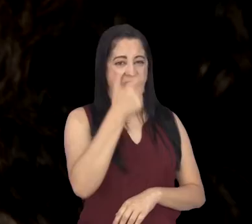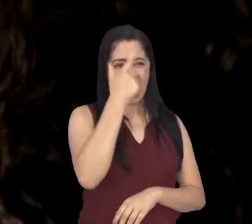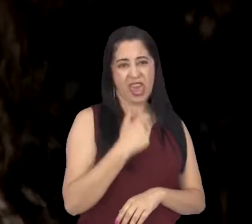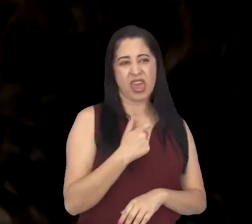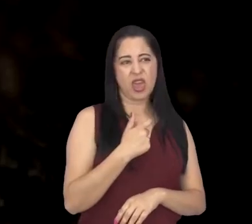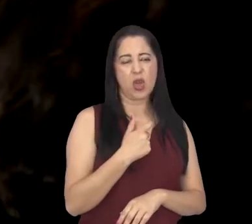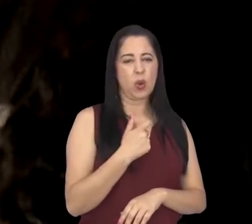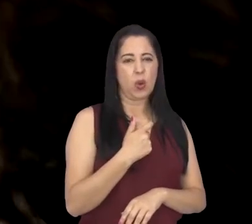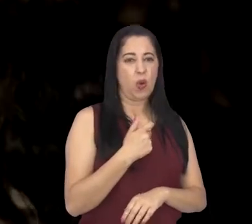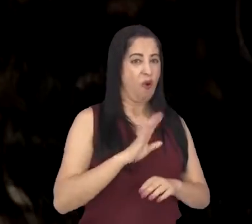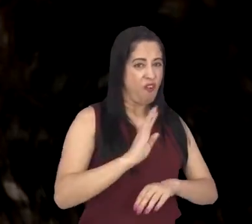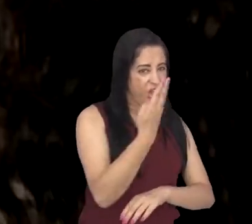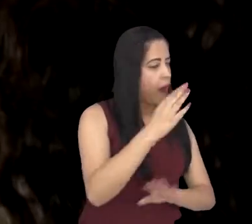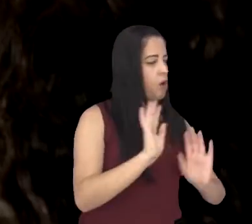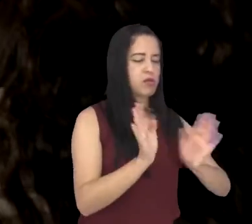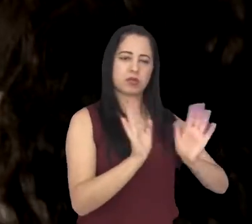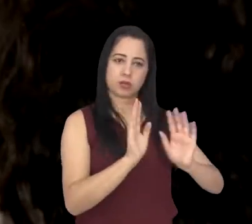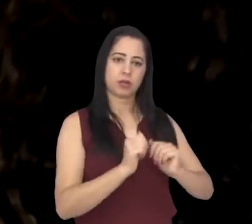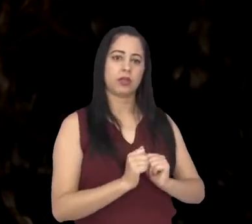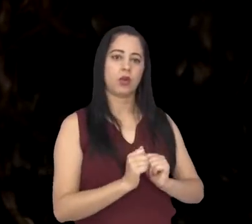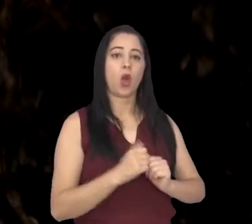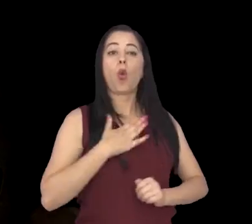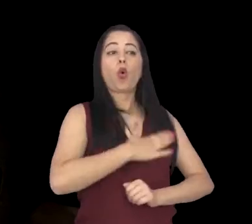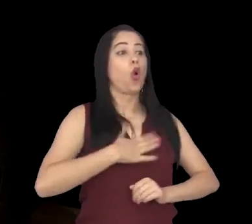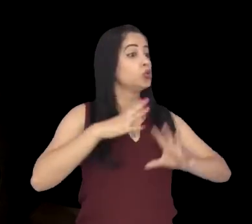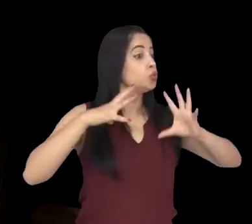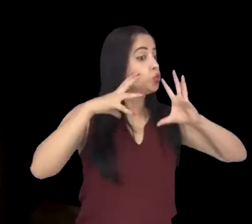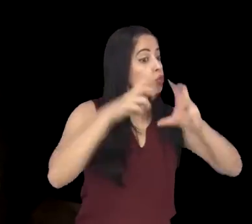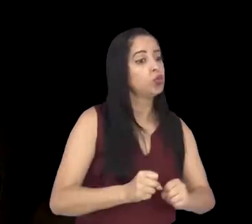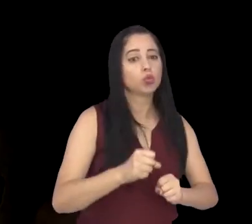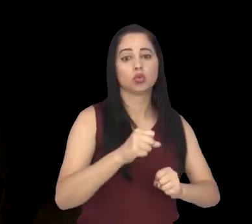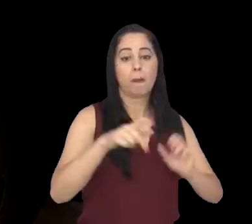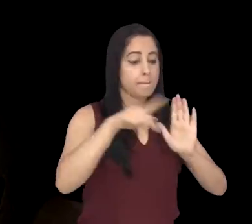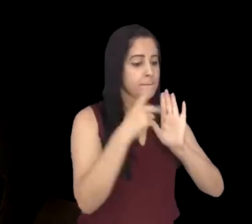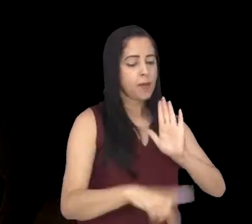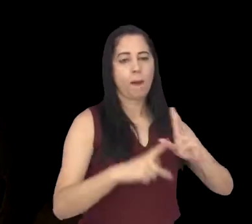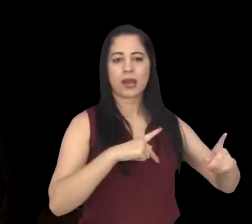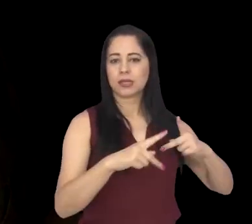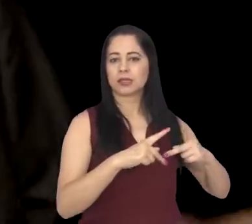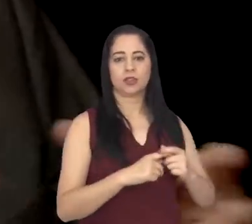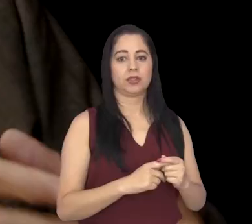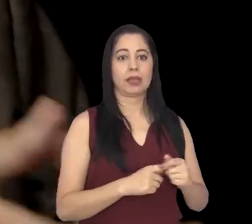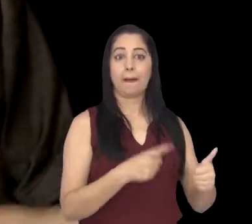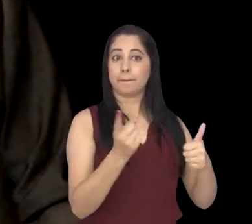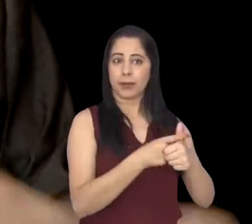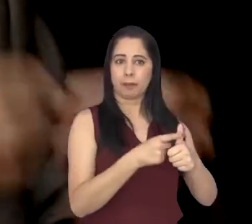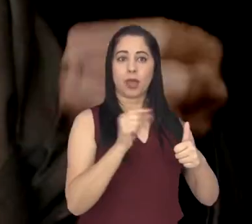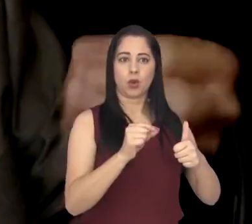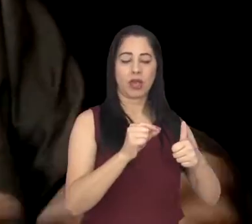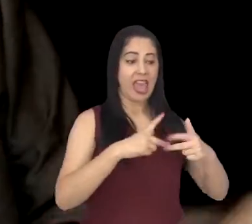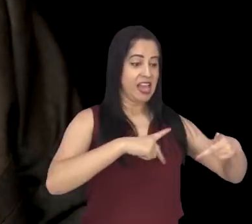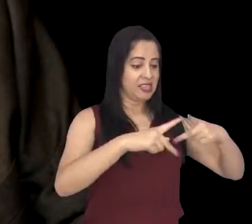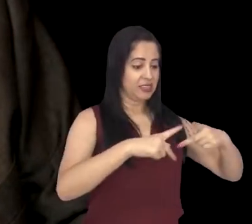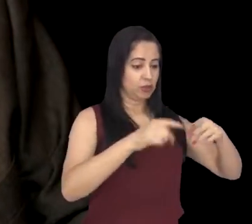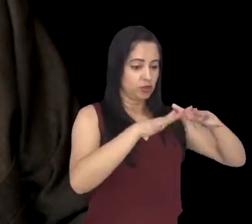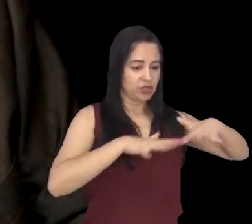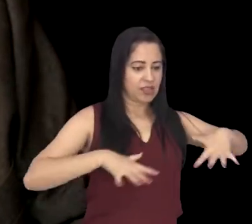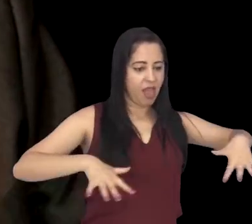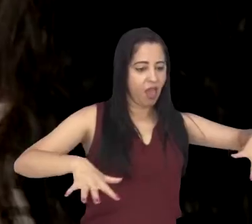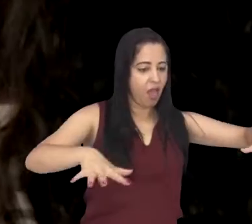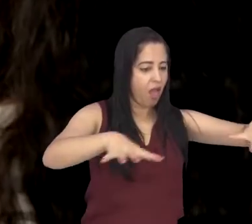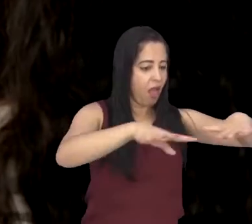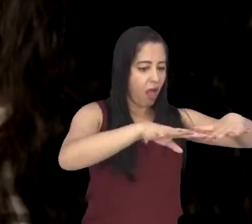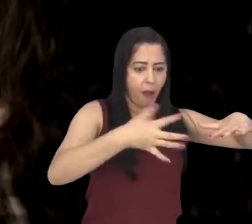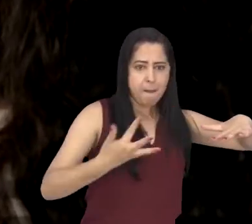pode escrever isso. Vamos direto. Eu gosto de tudo. São José é uma cidade fantástica. Primeiro pela área, pela localização geográfica.